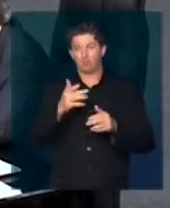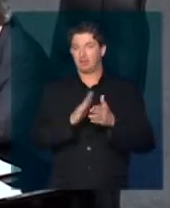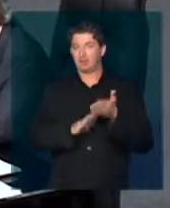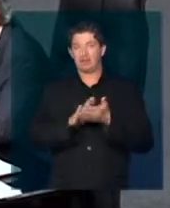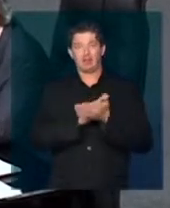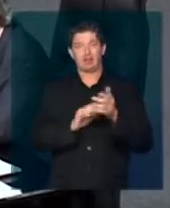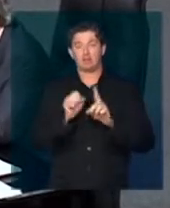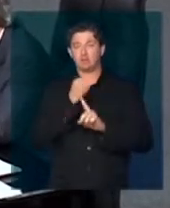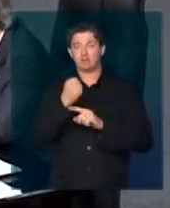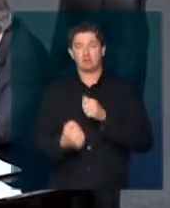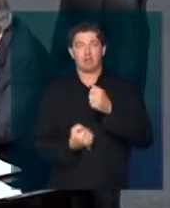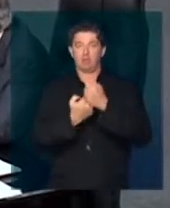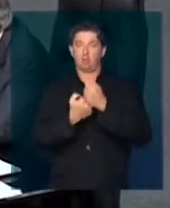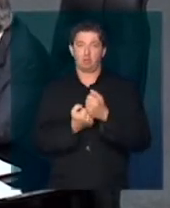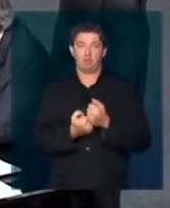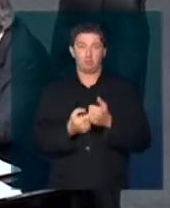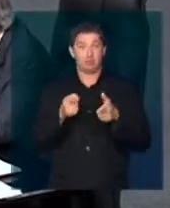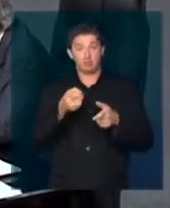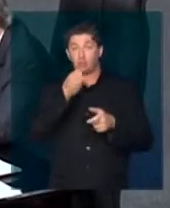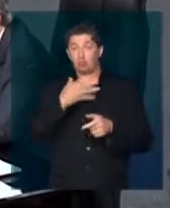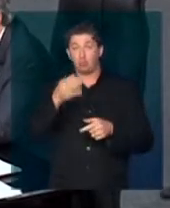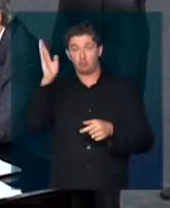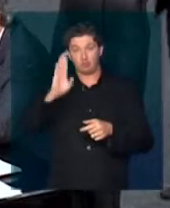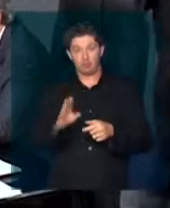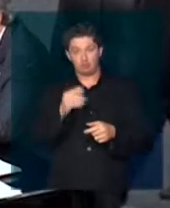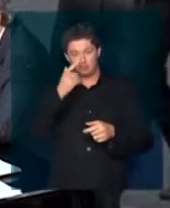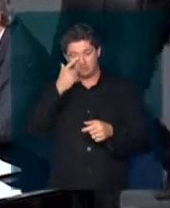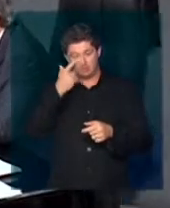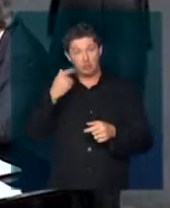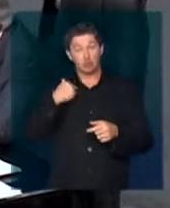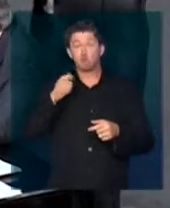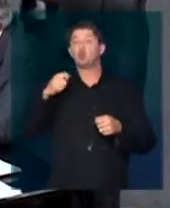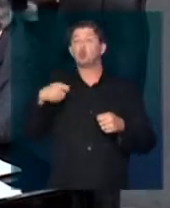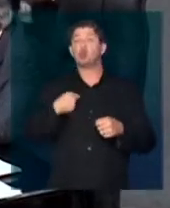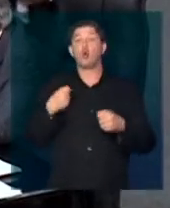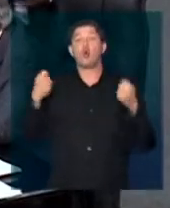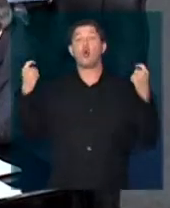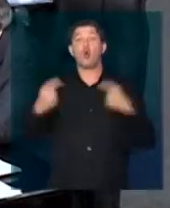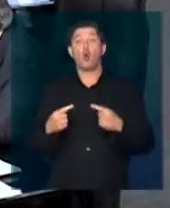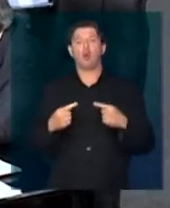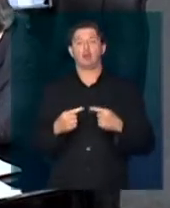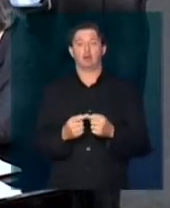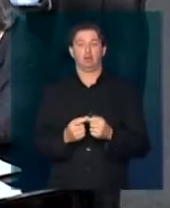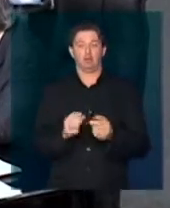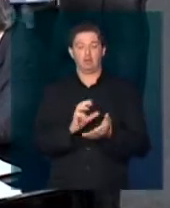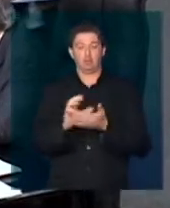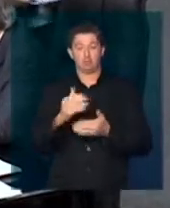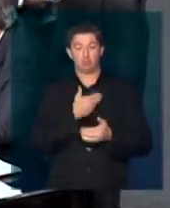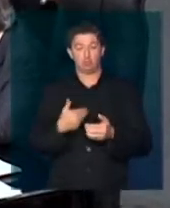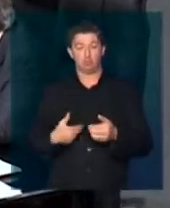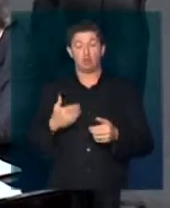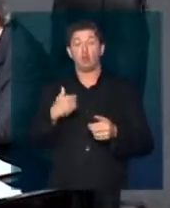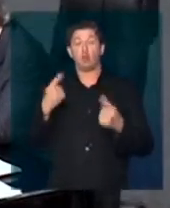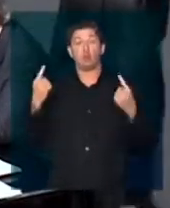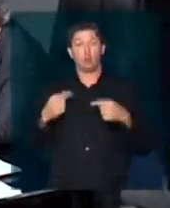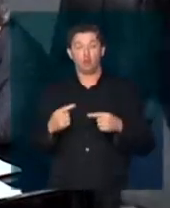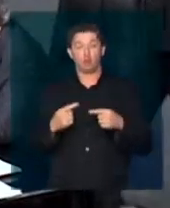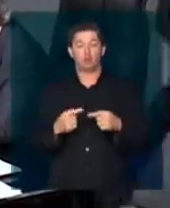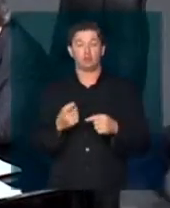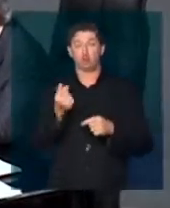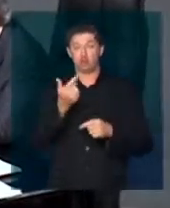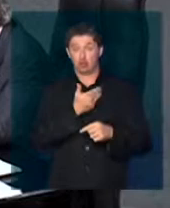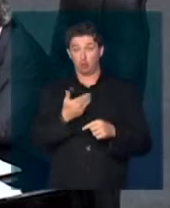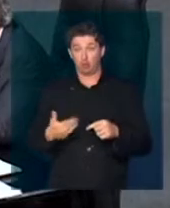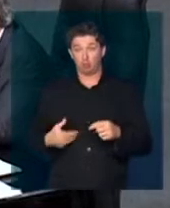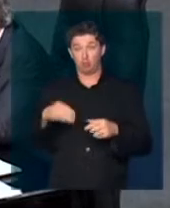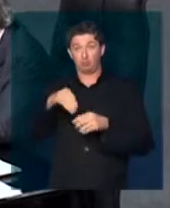na sociedade. E isso é um bem para o país. Eu sou absolutamente contrário ao financiamento público, sou absolutamente contrário ao dinheiro